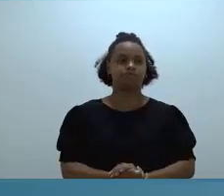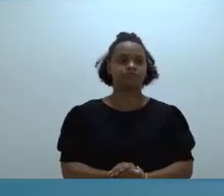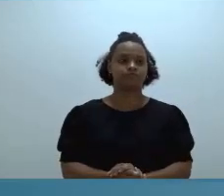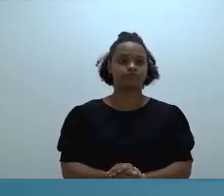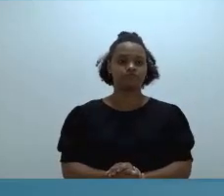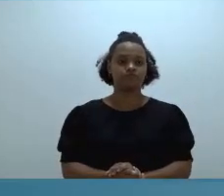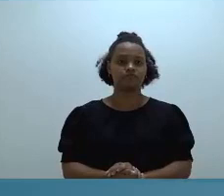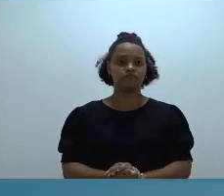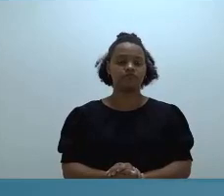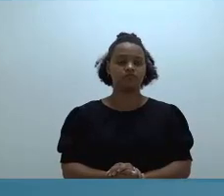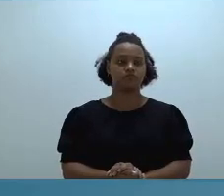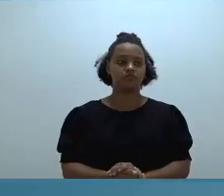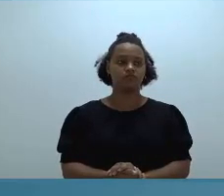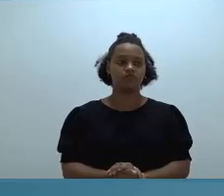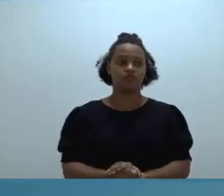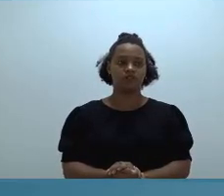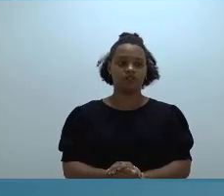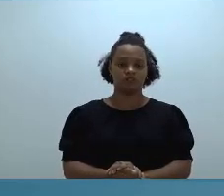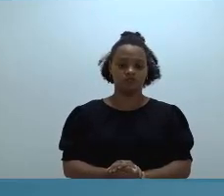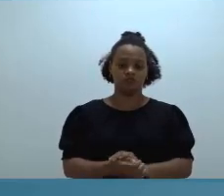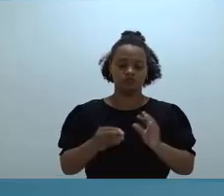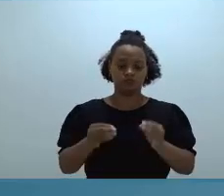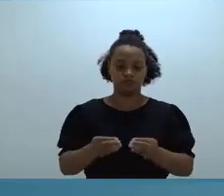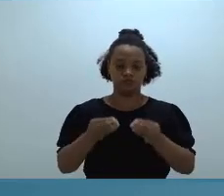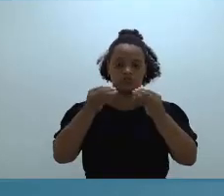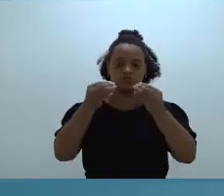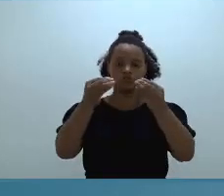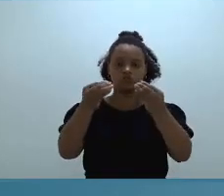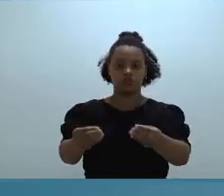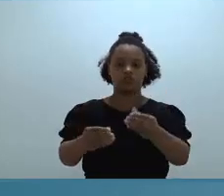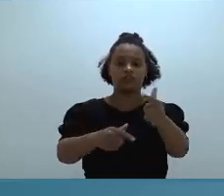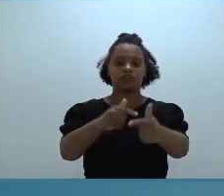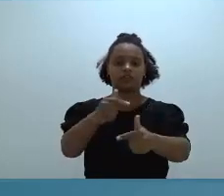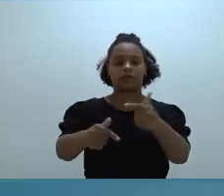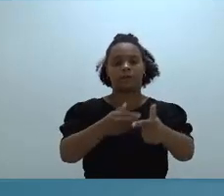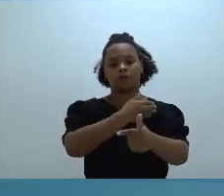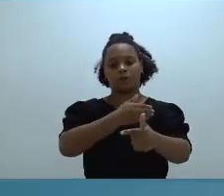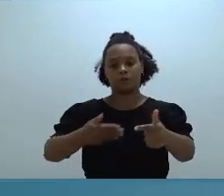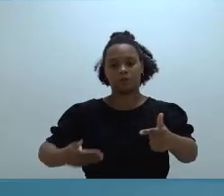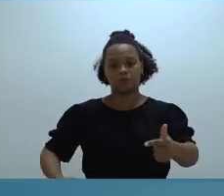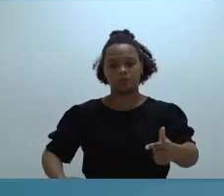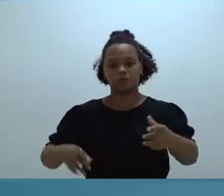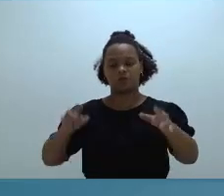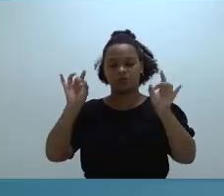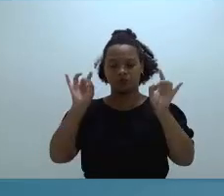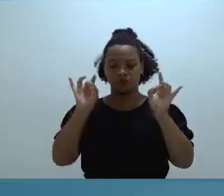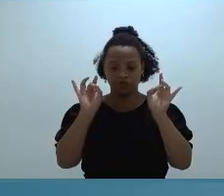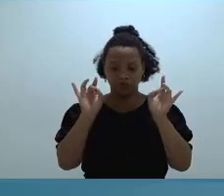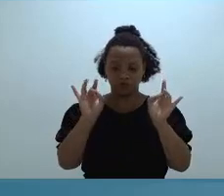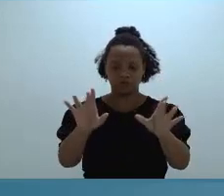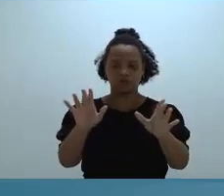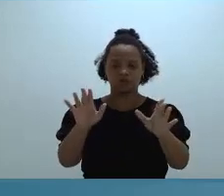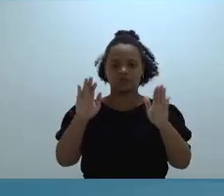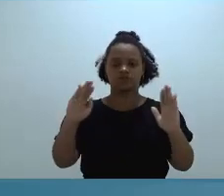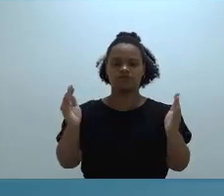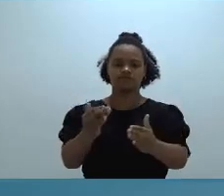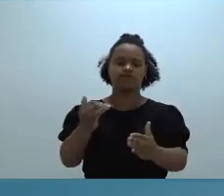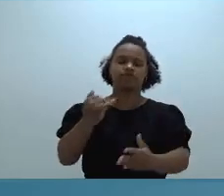linha é tão somente esse, concessão de serviço público, né, que seja específico e essencial.